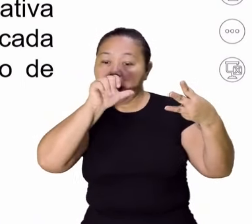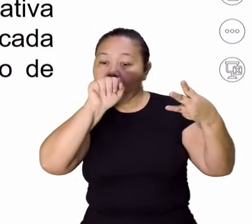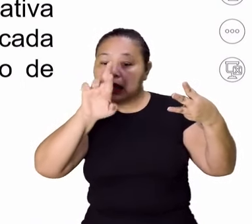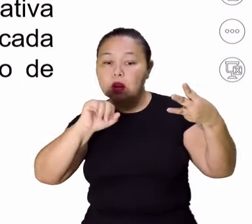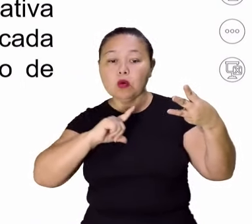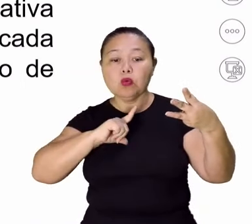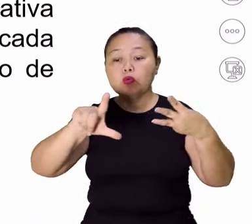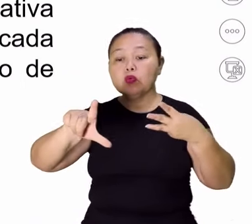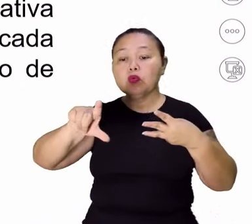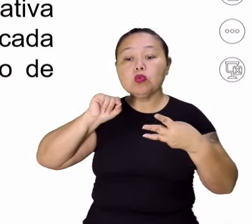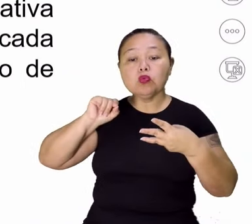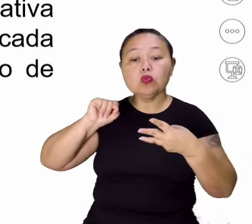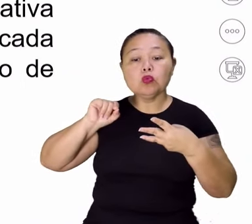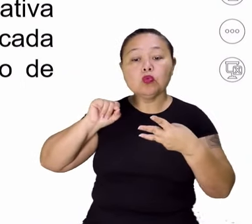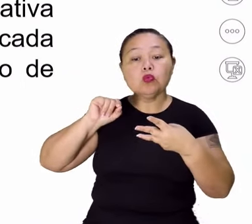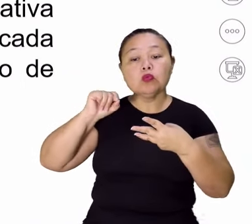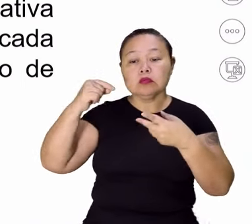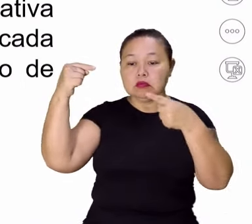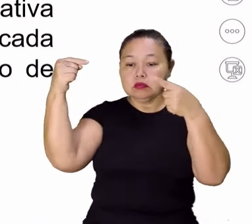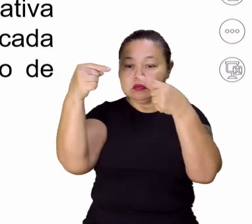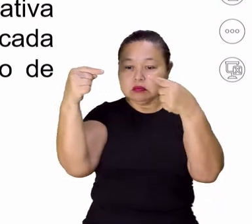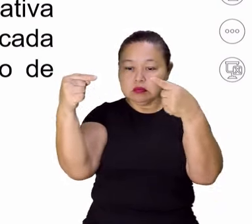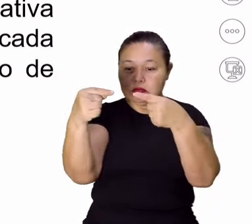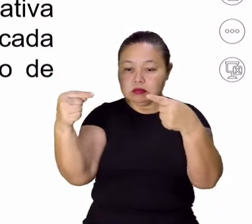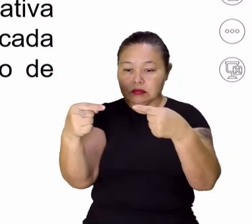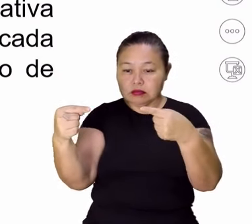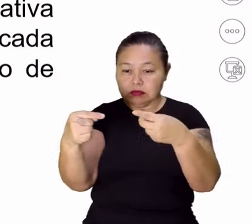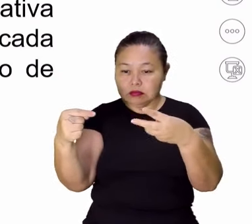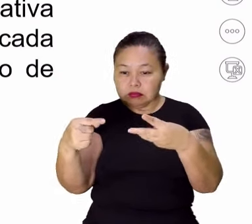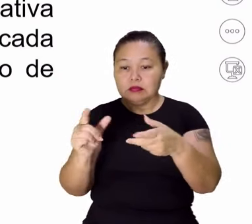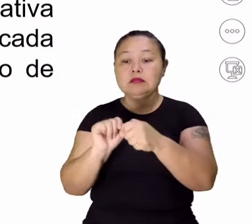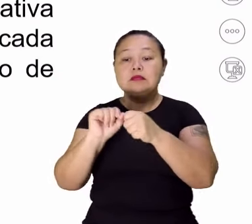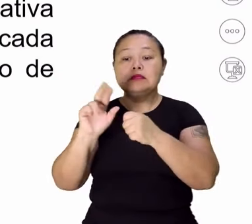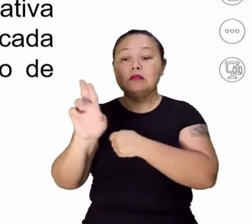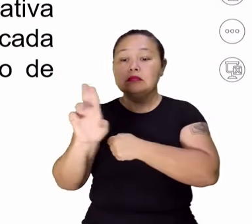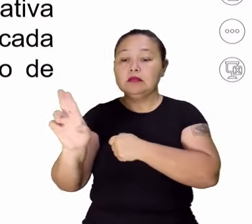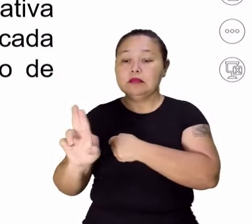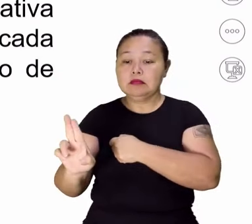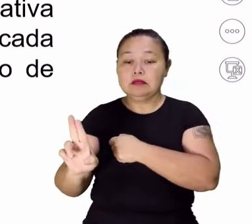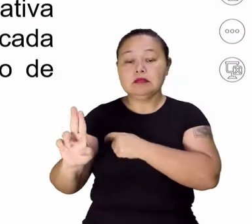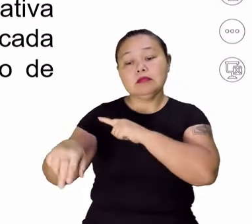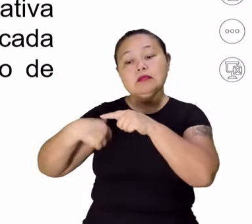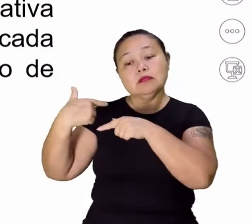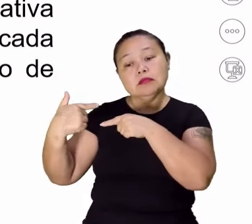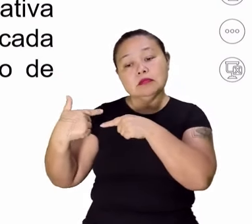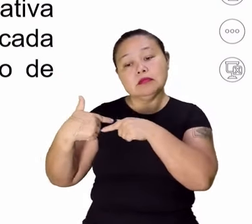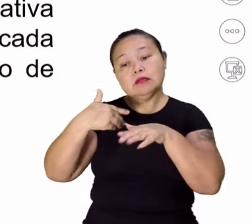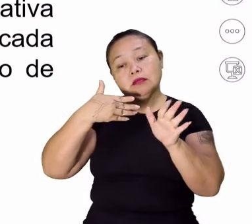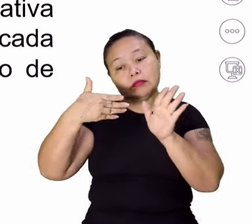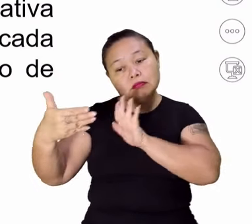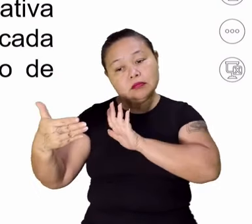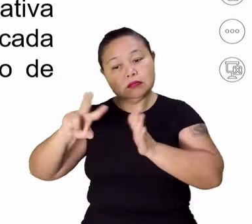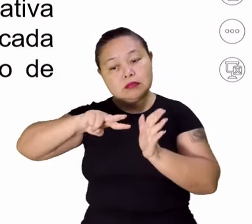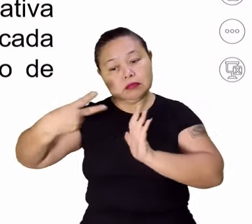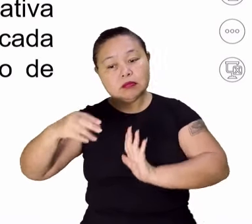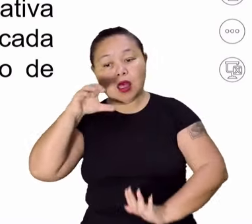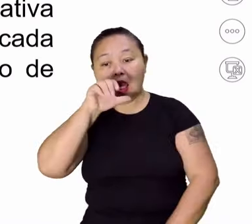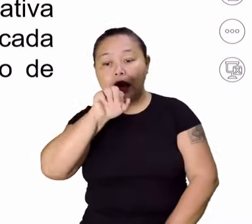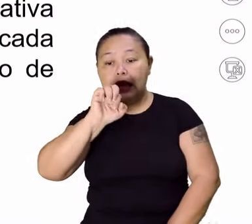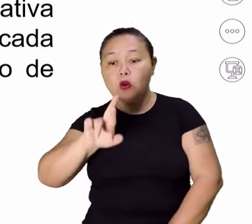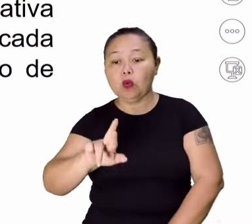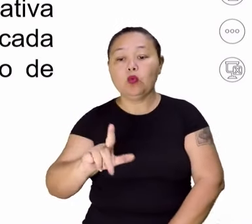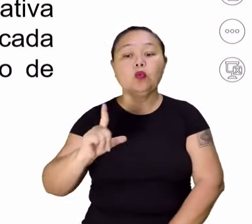Marca alternativa com a correspondência correta entre cada fenômeno descrito e o respectivo processo de transferência de calor.